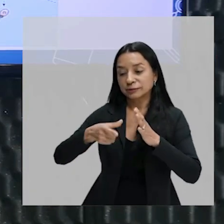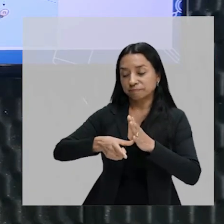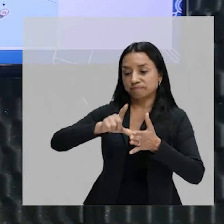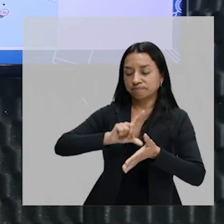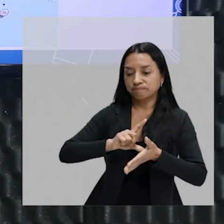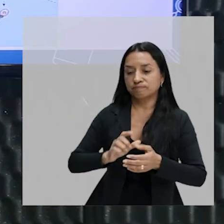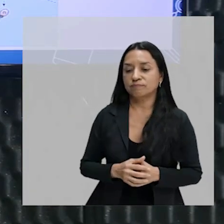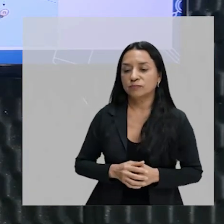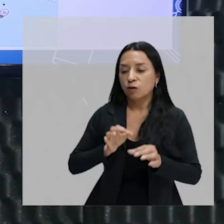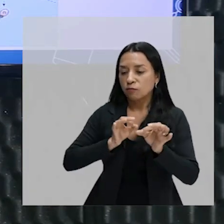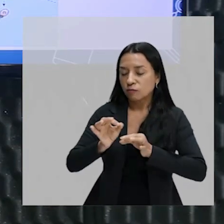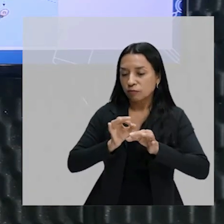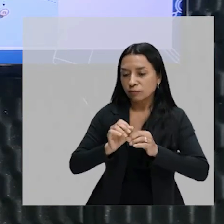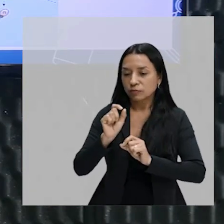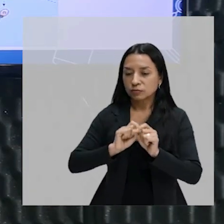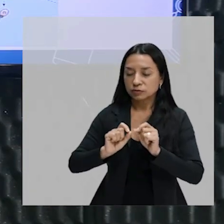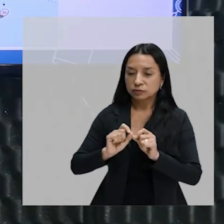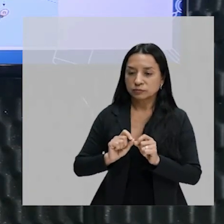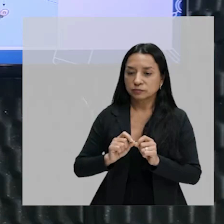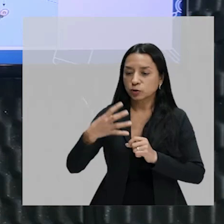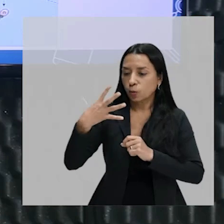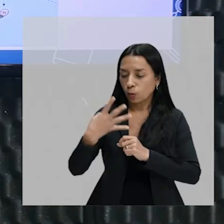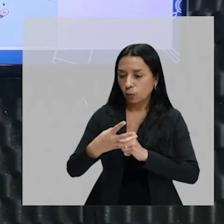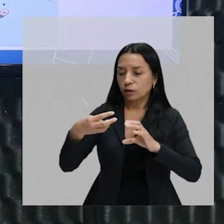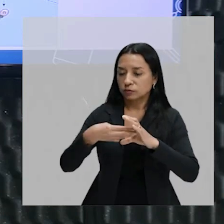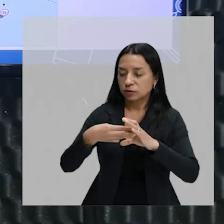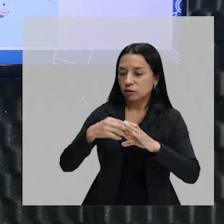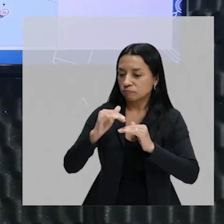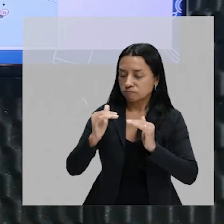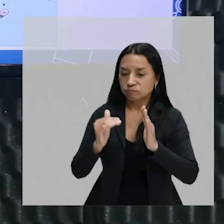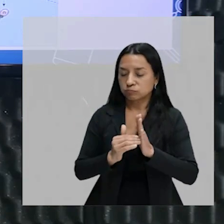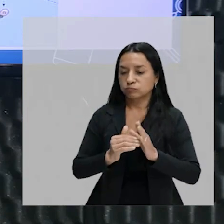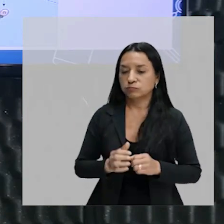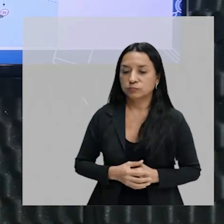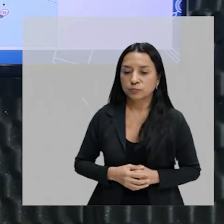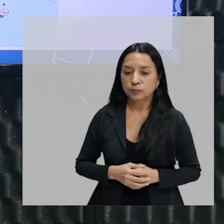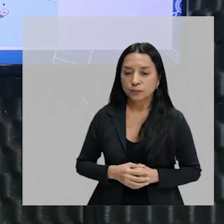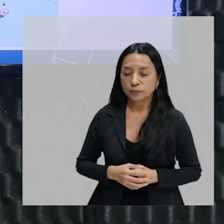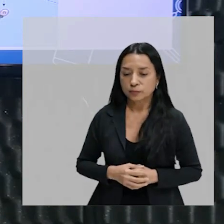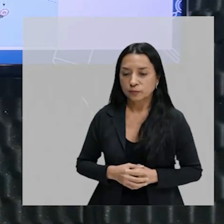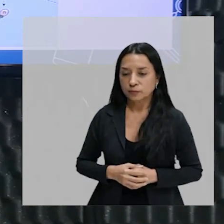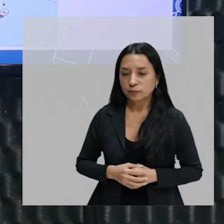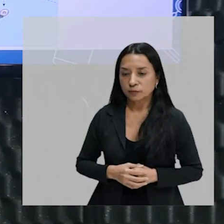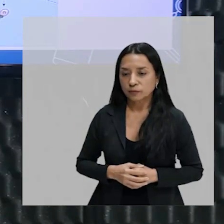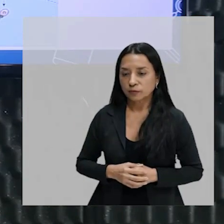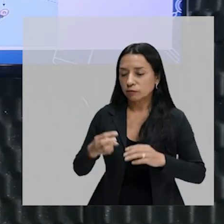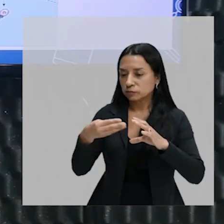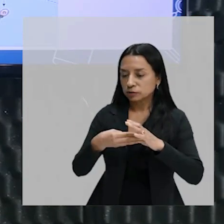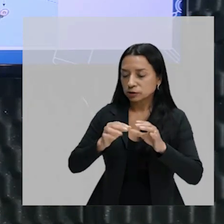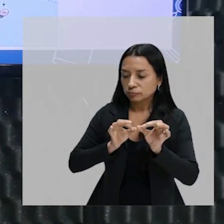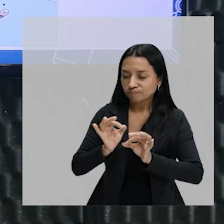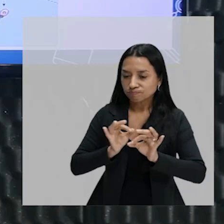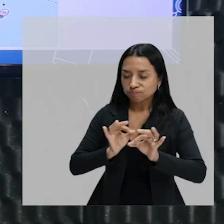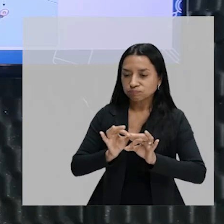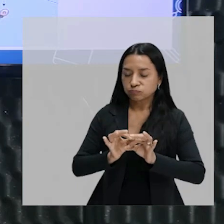elas vão formar mais quatro células ao todo células haploides essas células que foram formadas